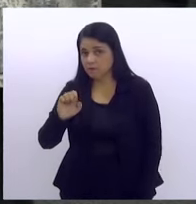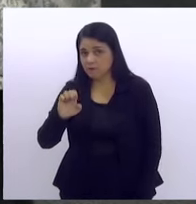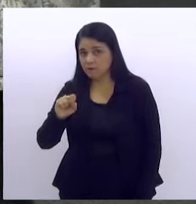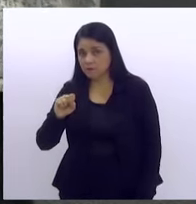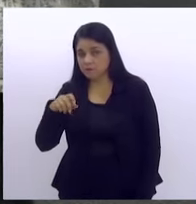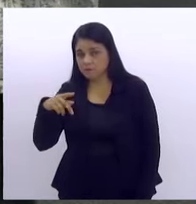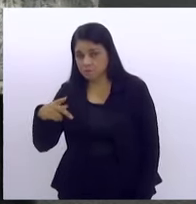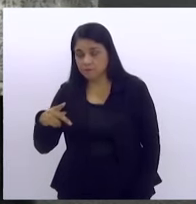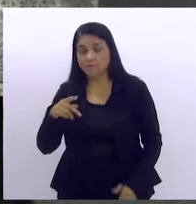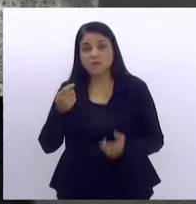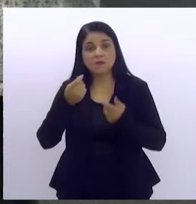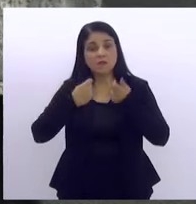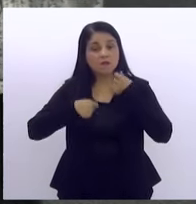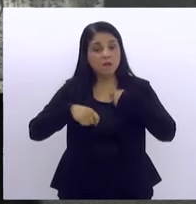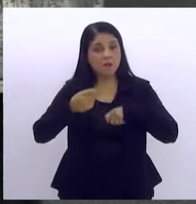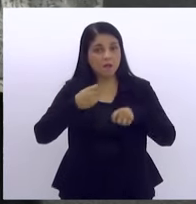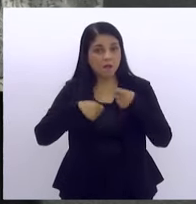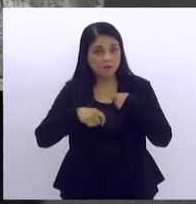administrativa